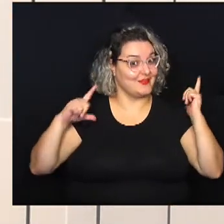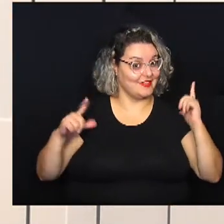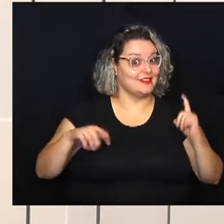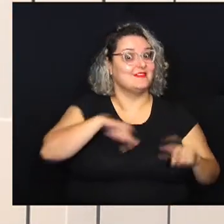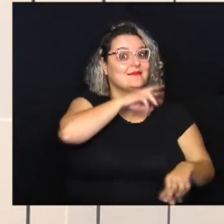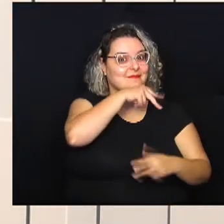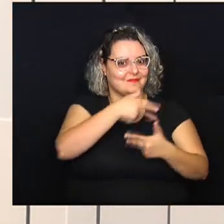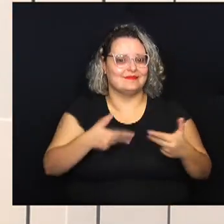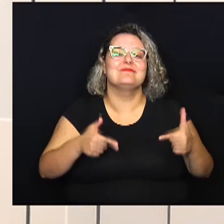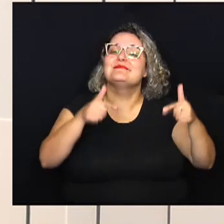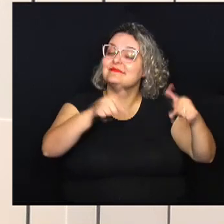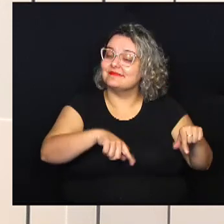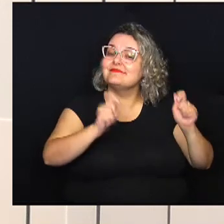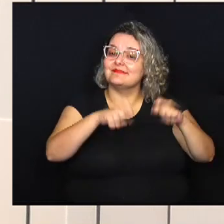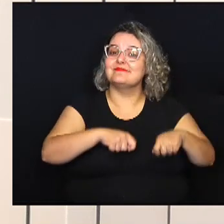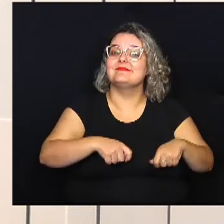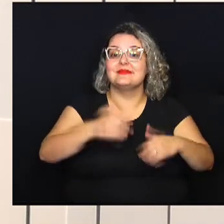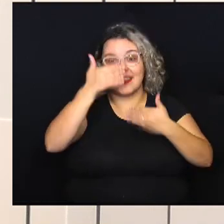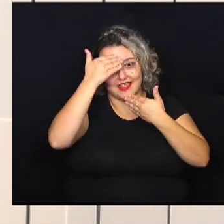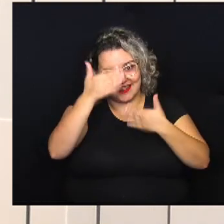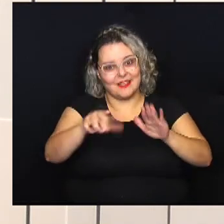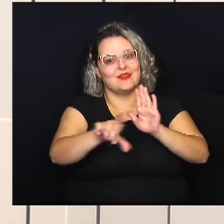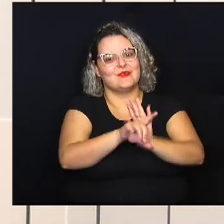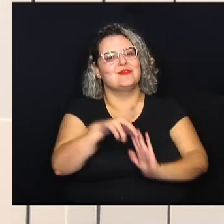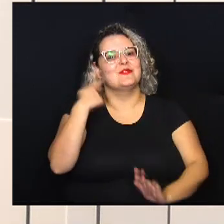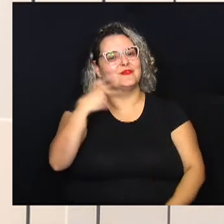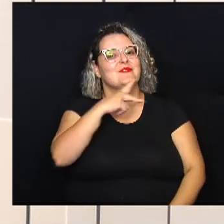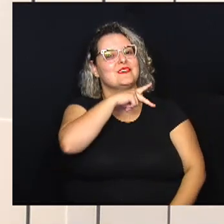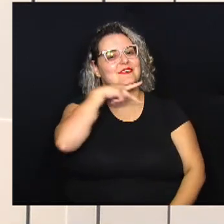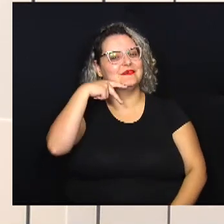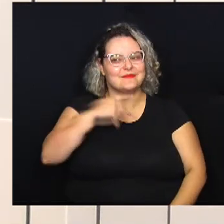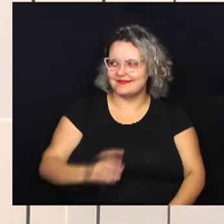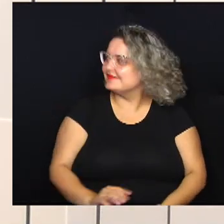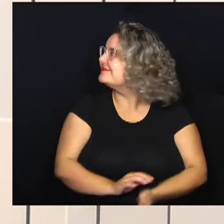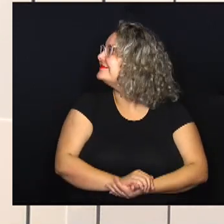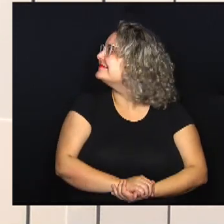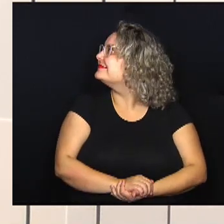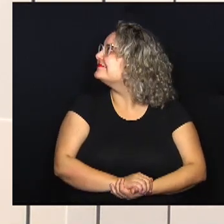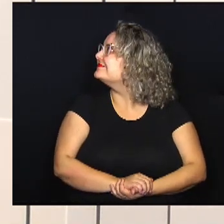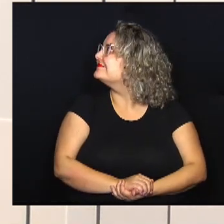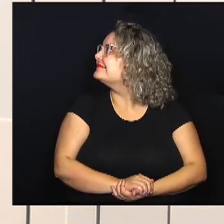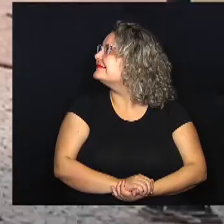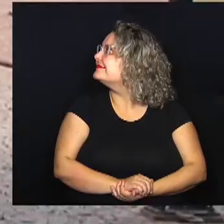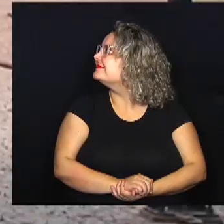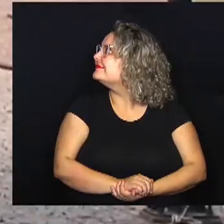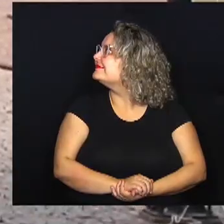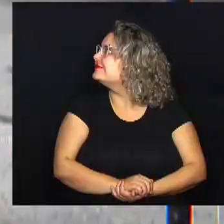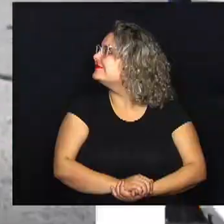foi possível graças a uma lei do vereador Permínio Monteiro.